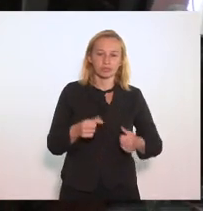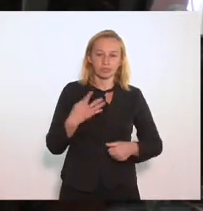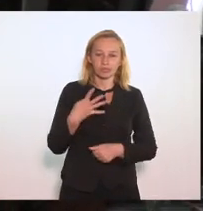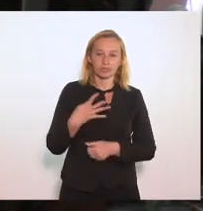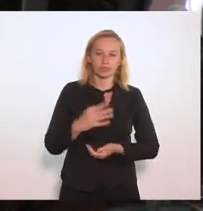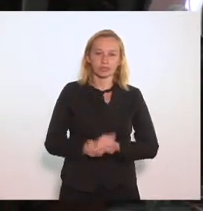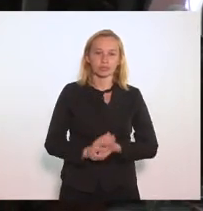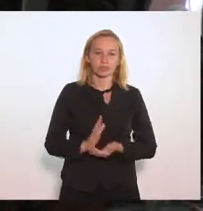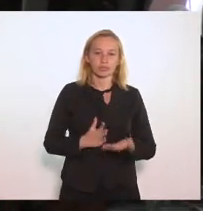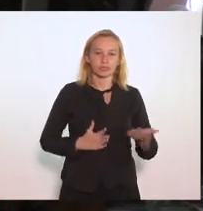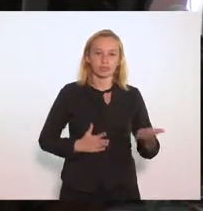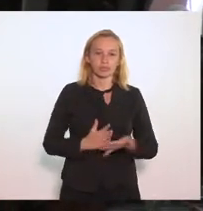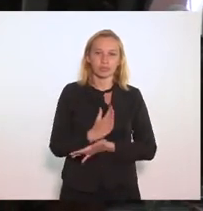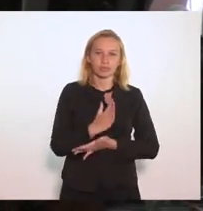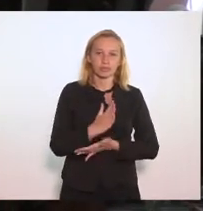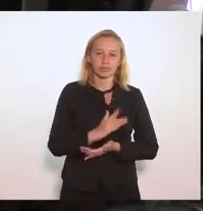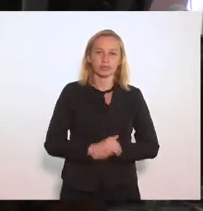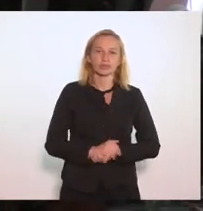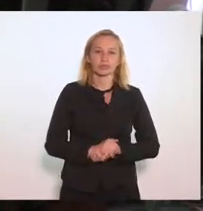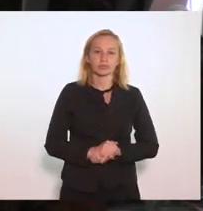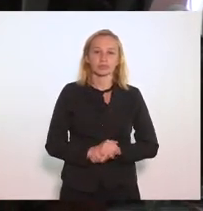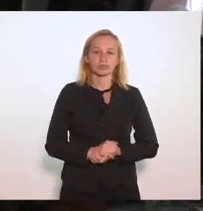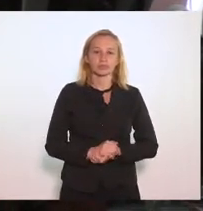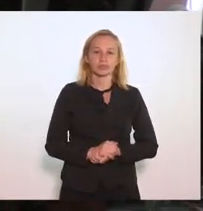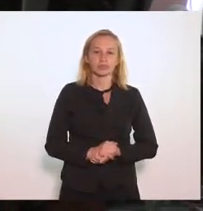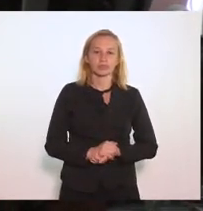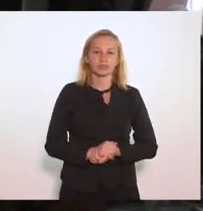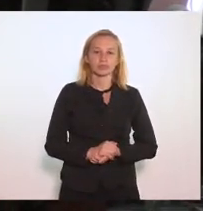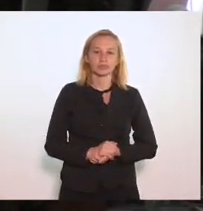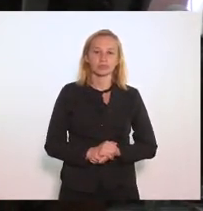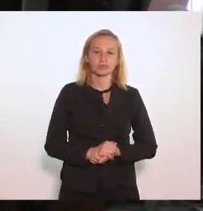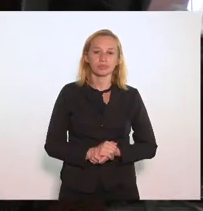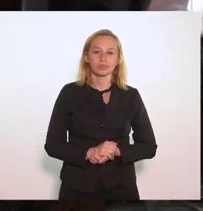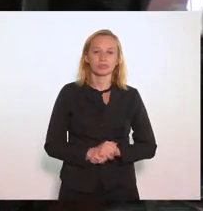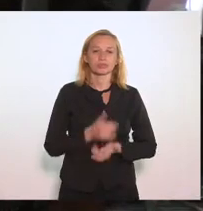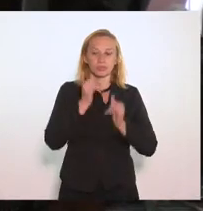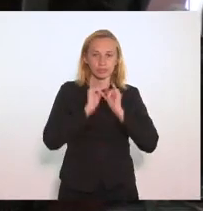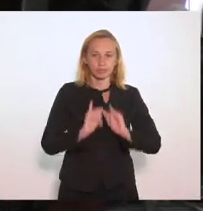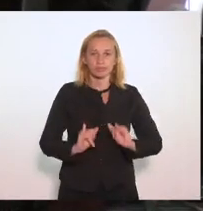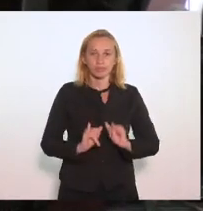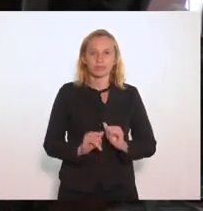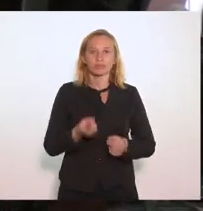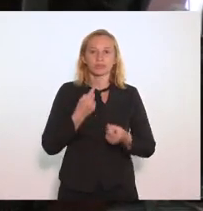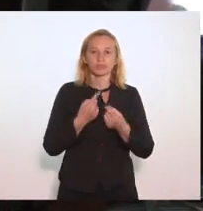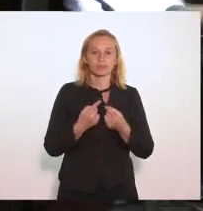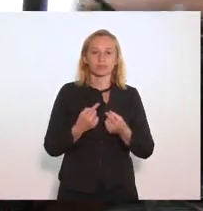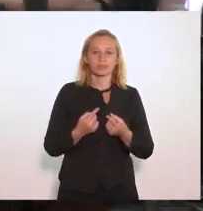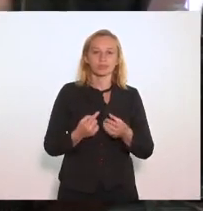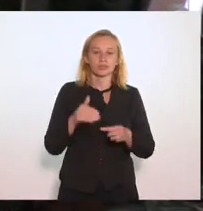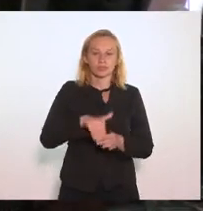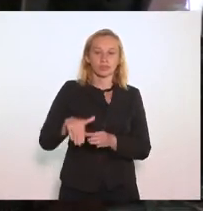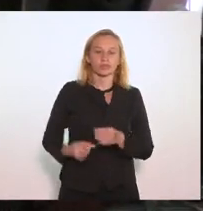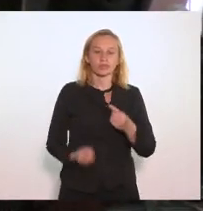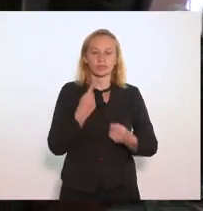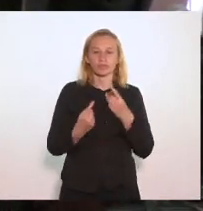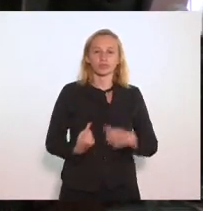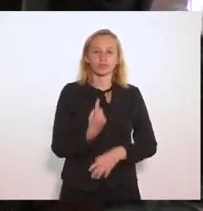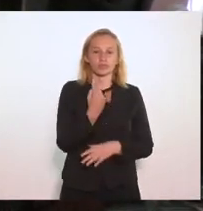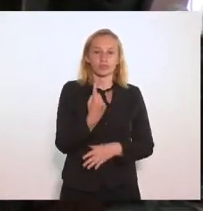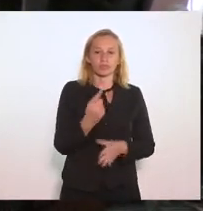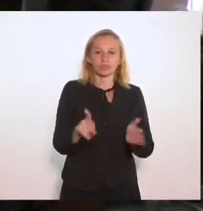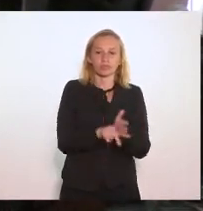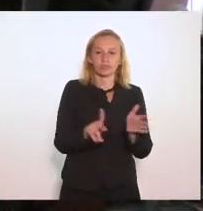senhores que aprovam permaneçam como estão aprovado vai autógrafo anuncio em regime de urgência em votação discussão única